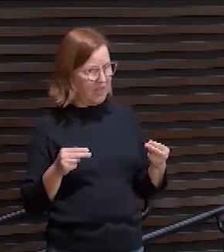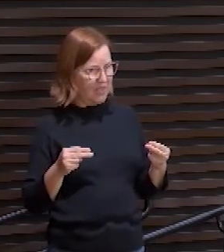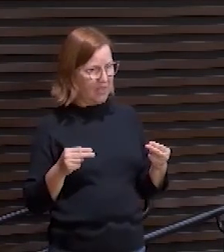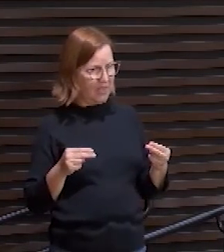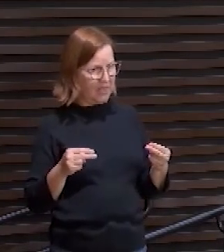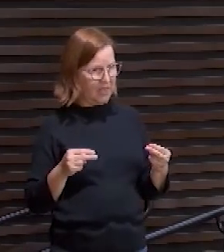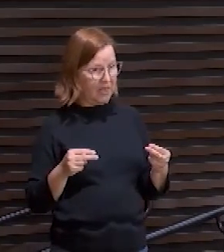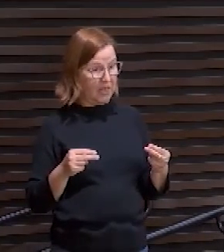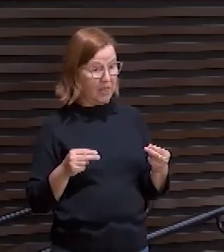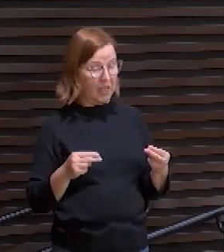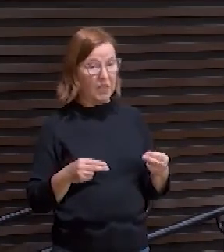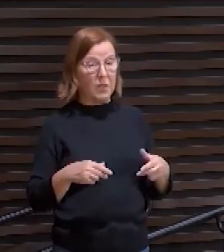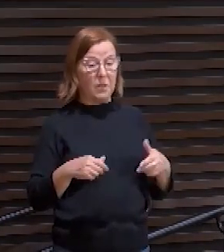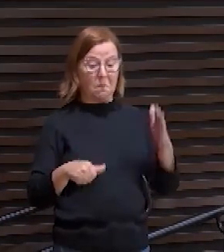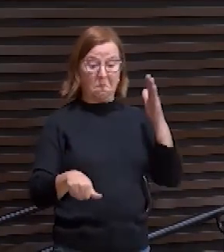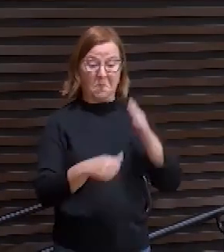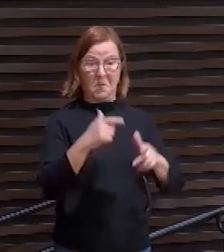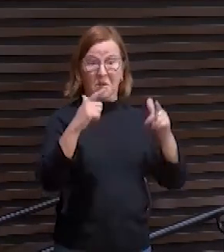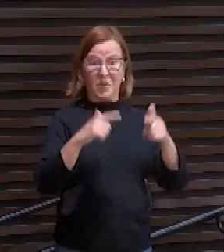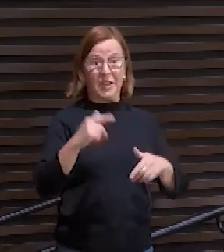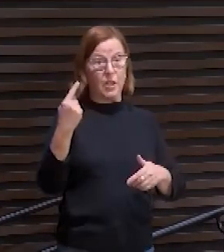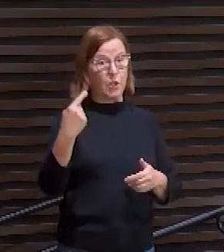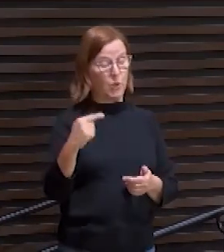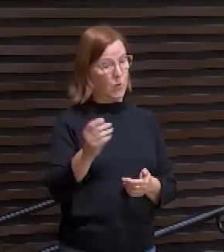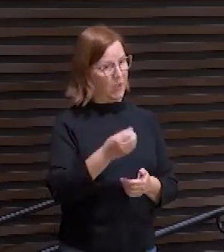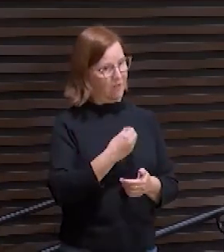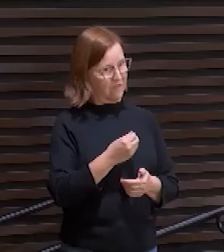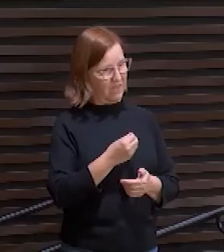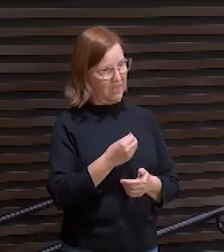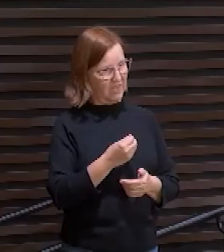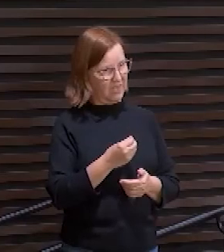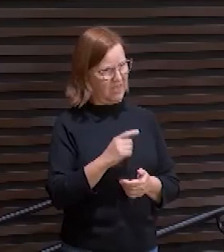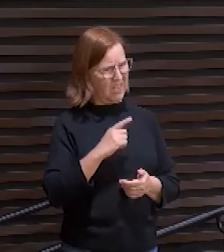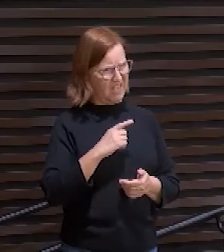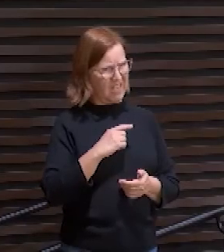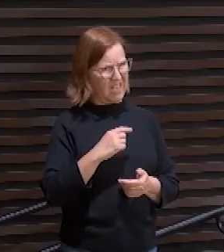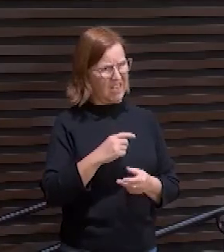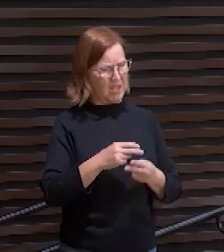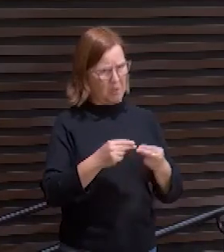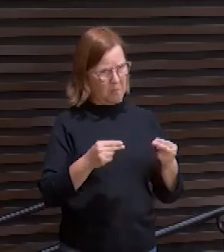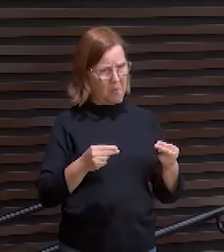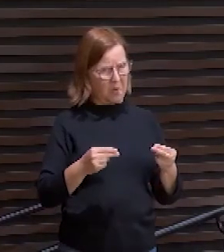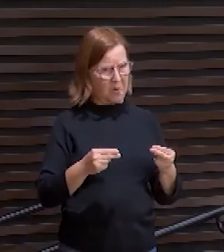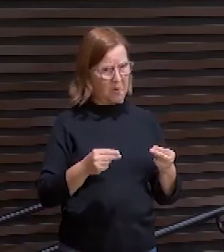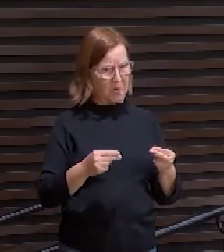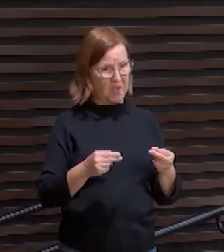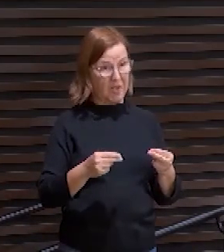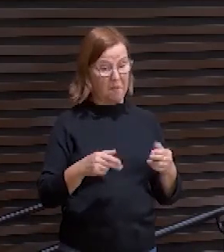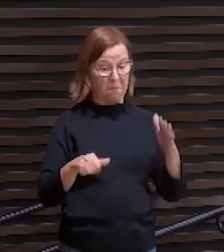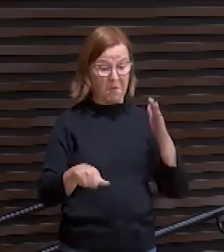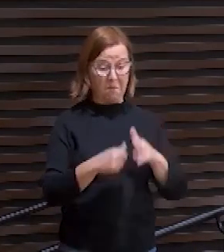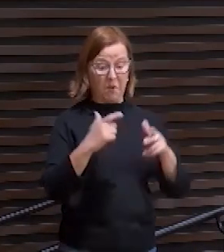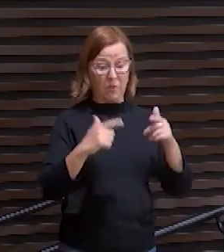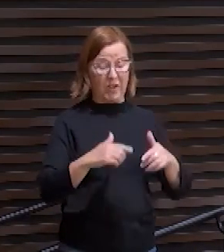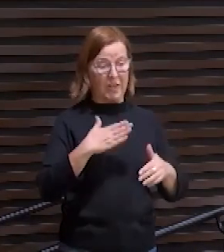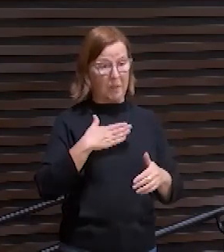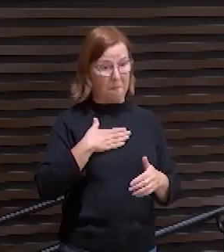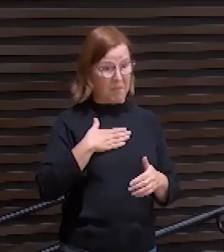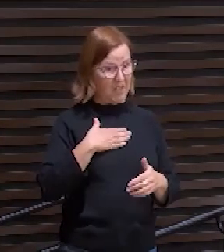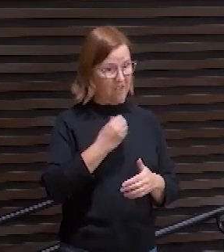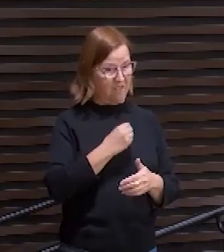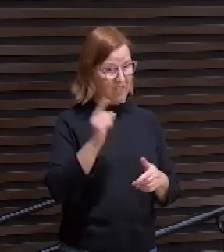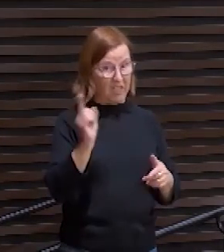sua vida? Tem alguma coisa que ocupa o primeiro lugar na minha vida que não seja Deus? Se tiver, eu estou